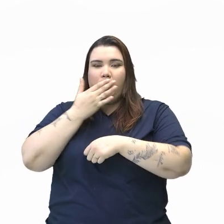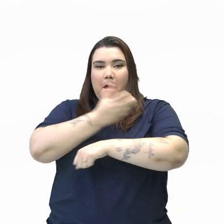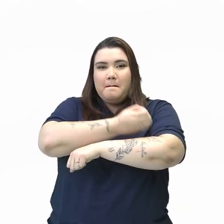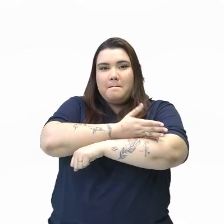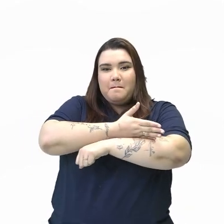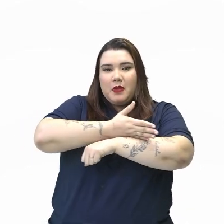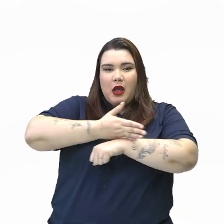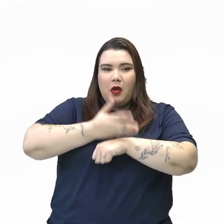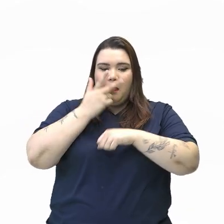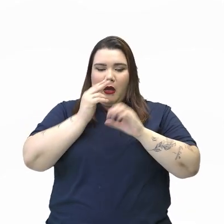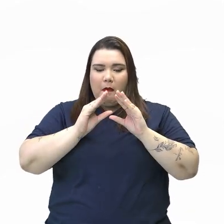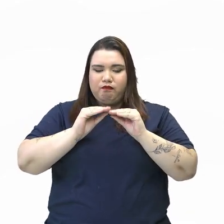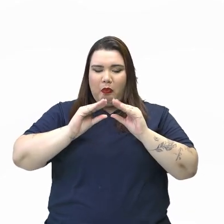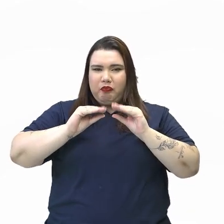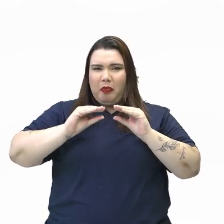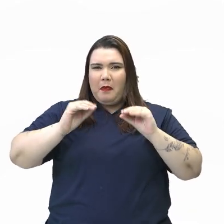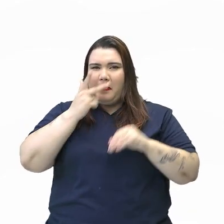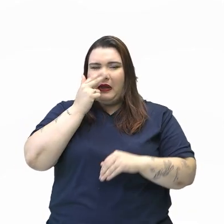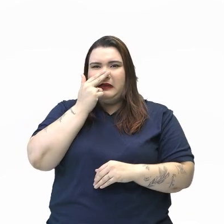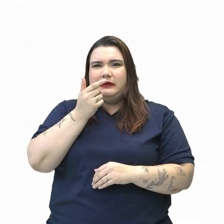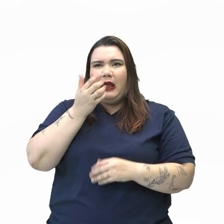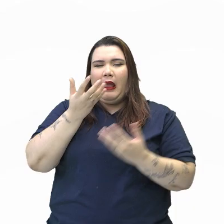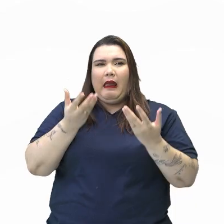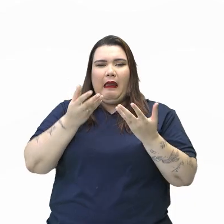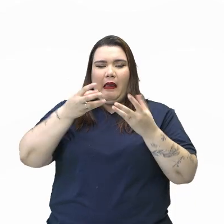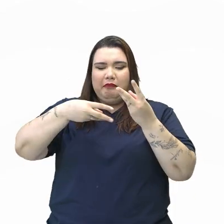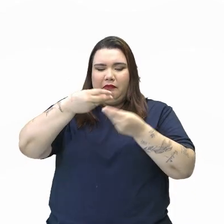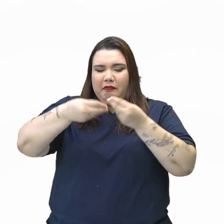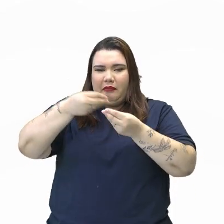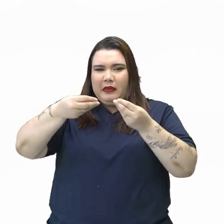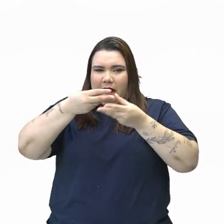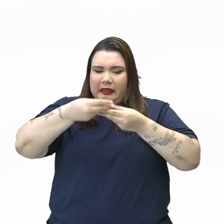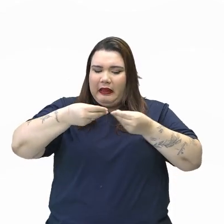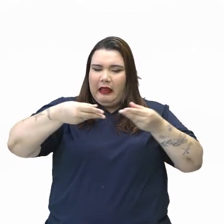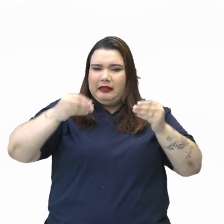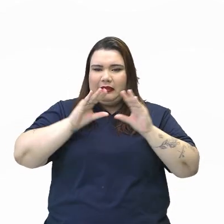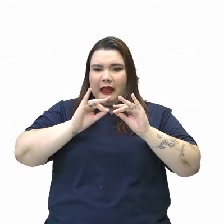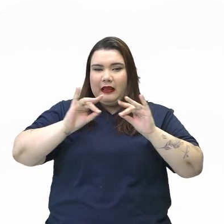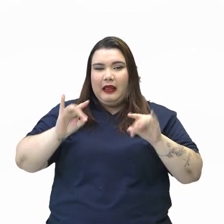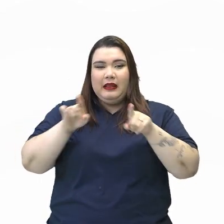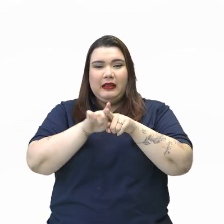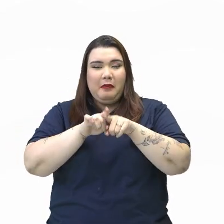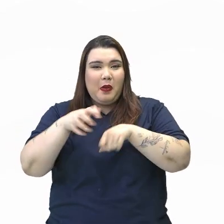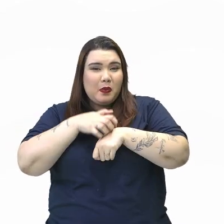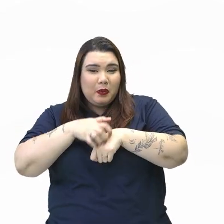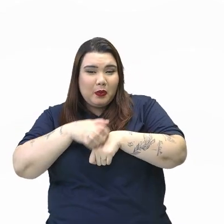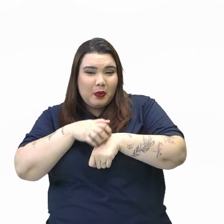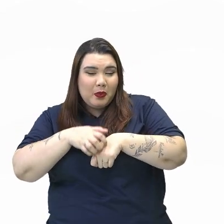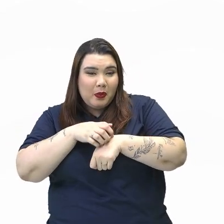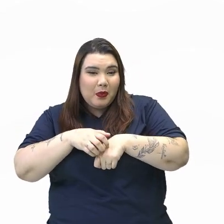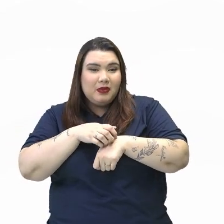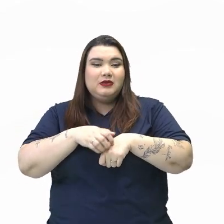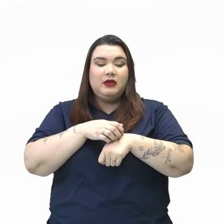como se fosse assim uma coalhada assim bem rala, prurido, intenso, né, que é a coceira, né, aquela irritação,